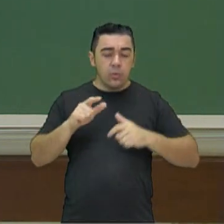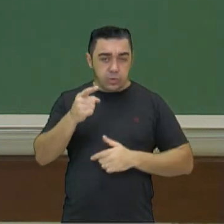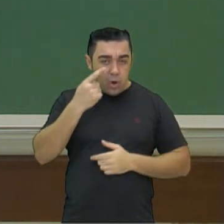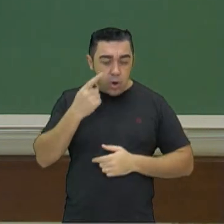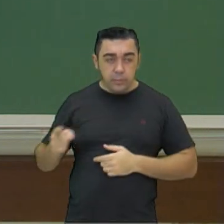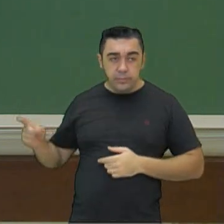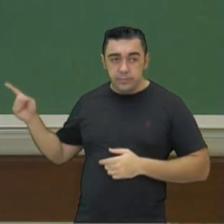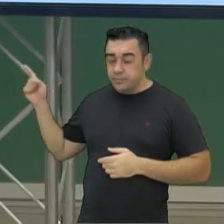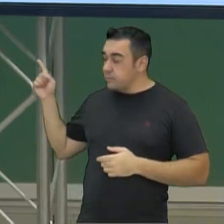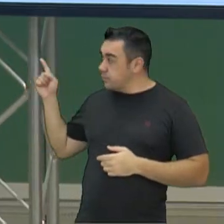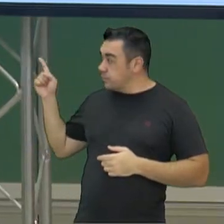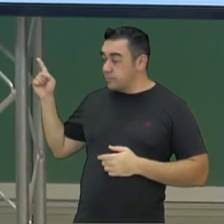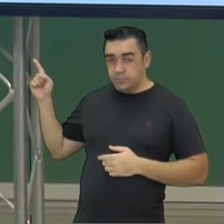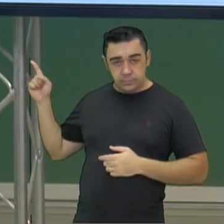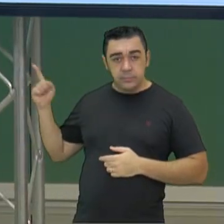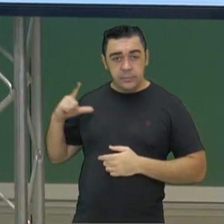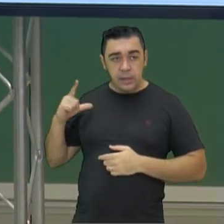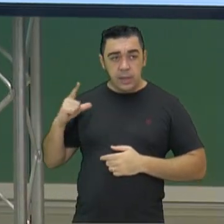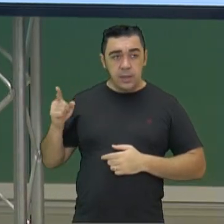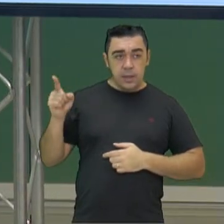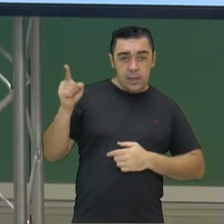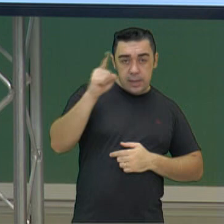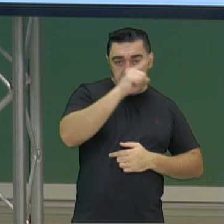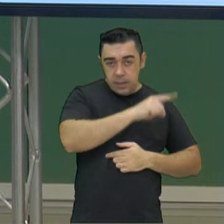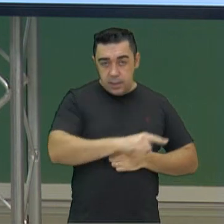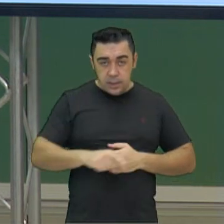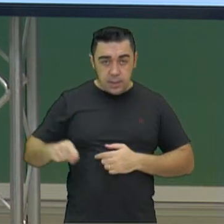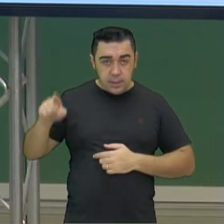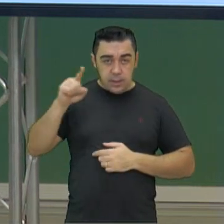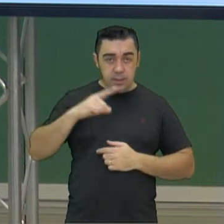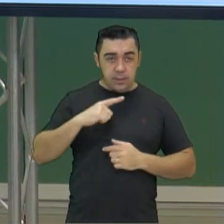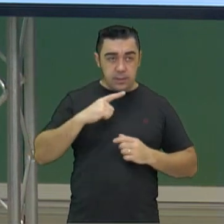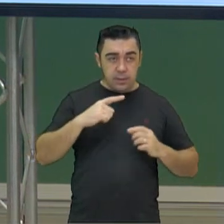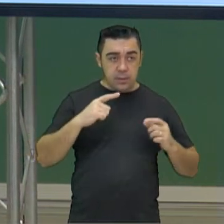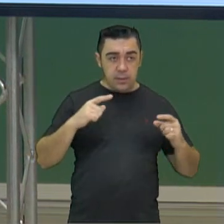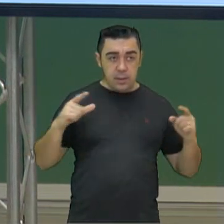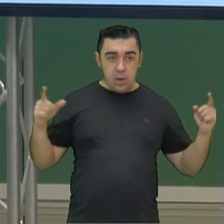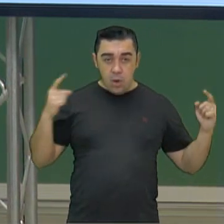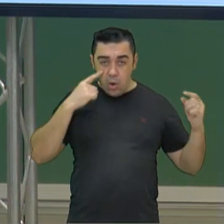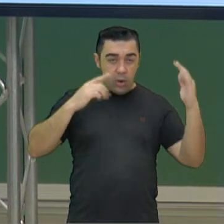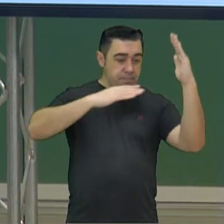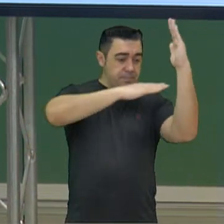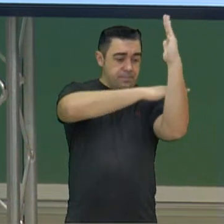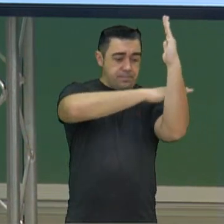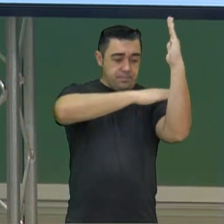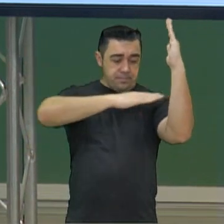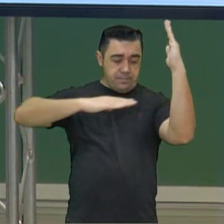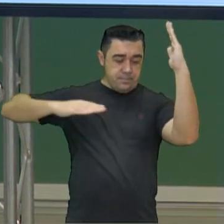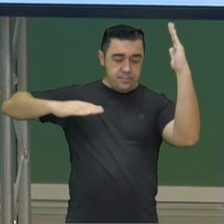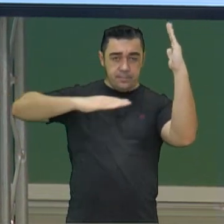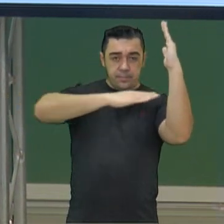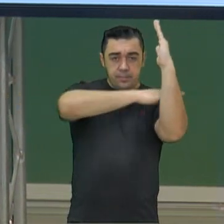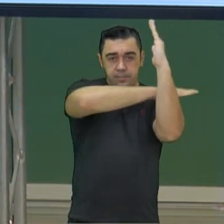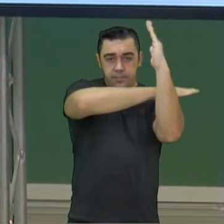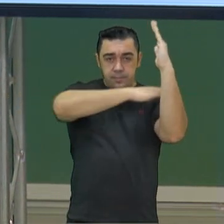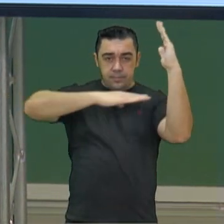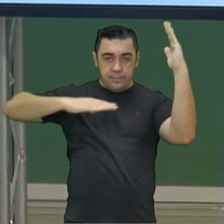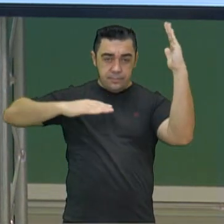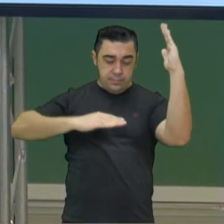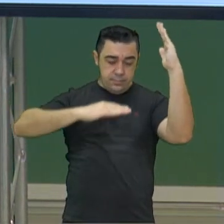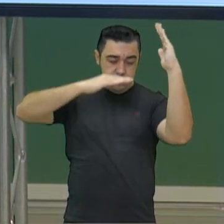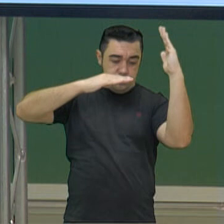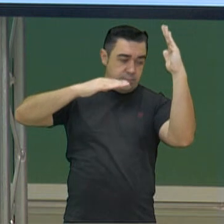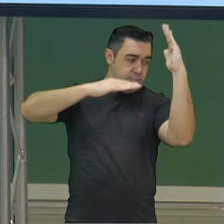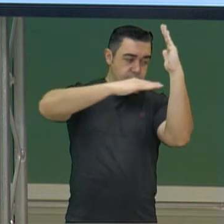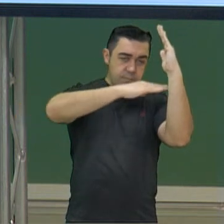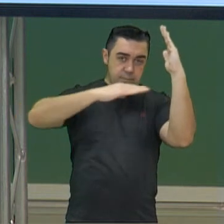aqui para vocês uma elipse. Essa elipse tem seu eixo maior paralelo ao eixo